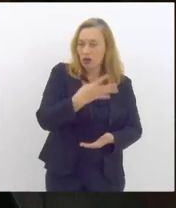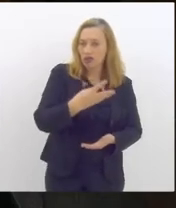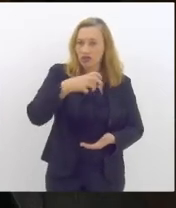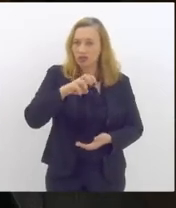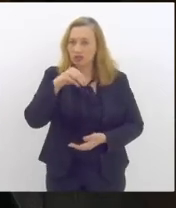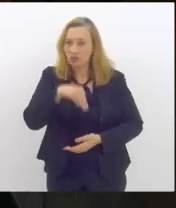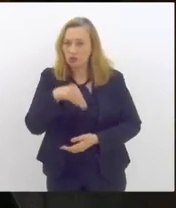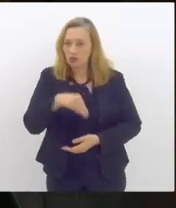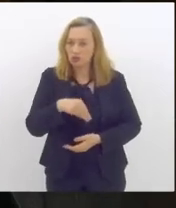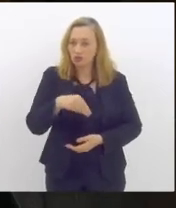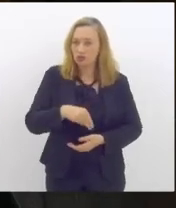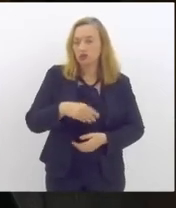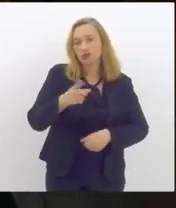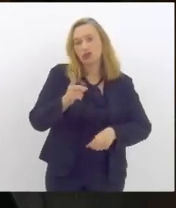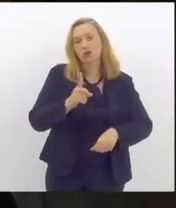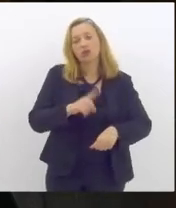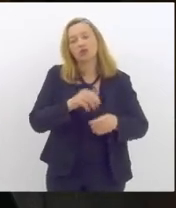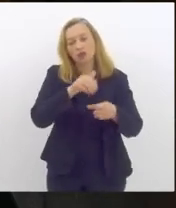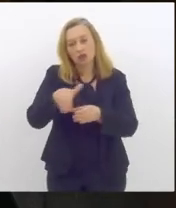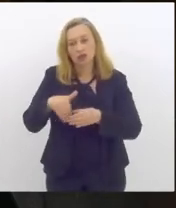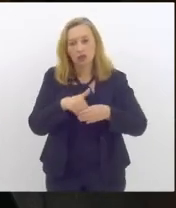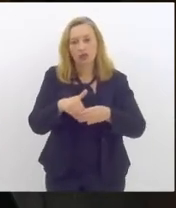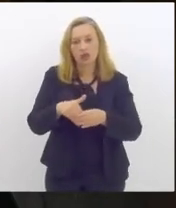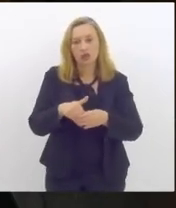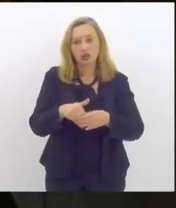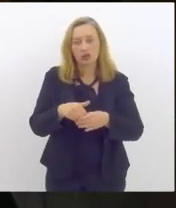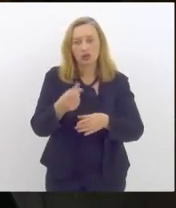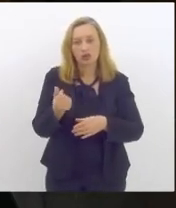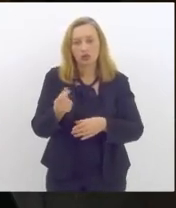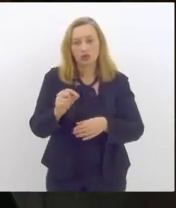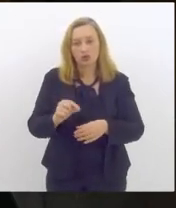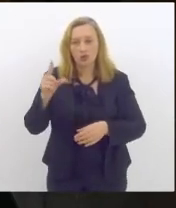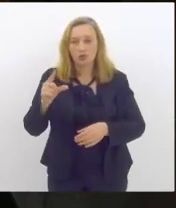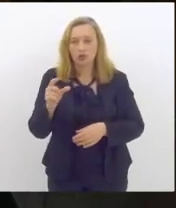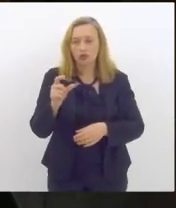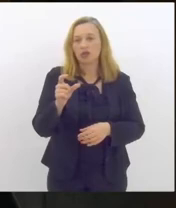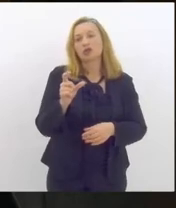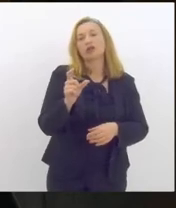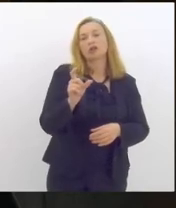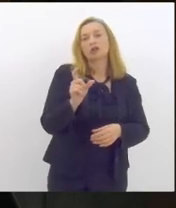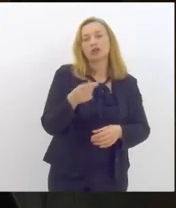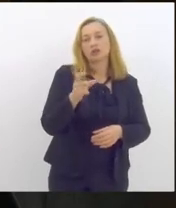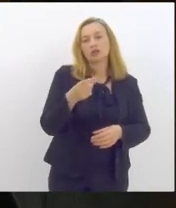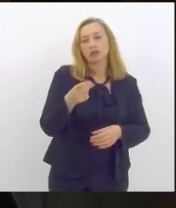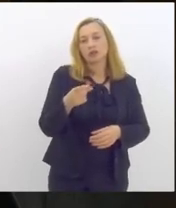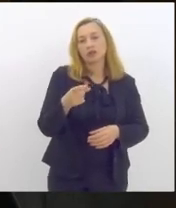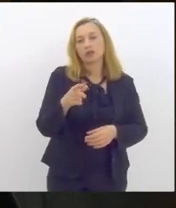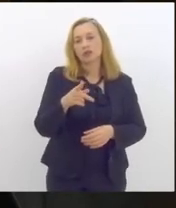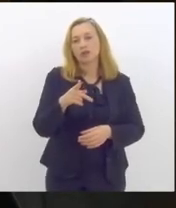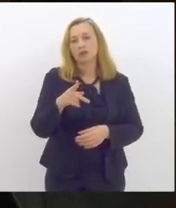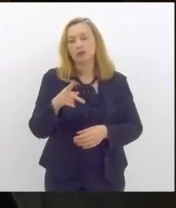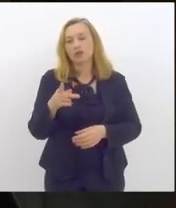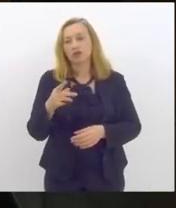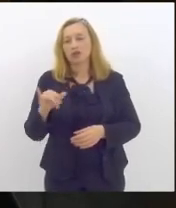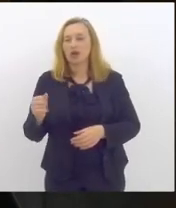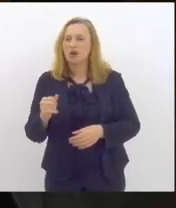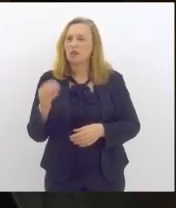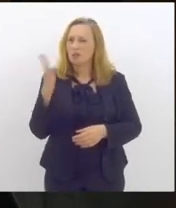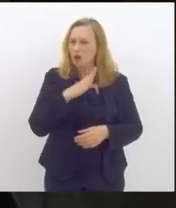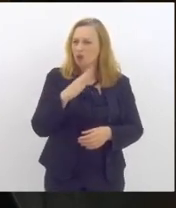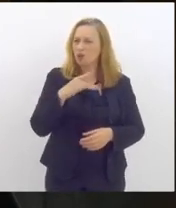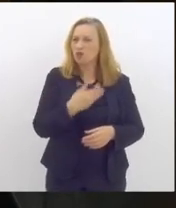tempo em ano eleitoral para evitar o aumento da passagem que pode pegar mal para o governador isso minha planejamento